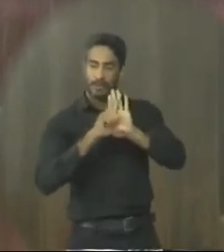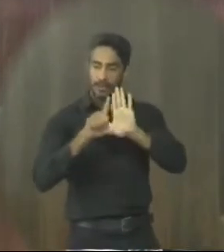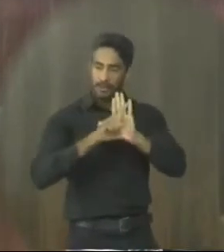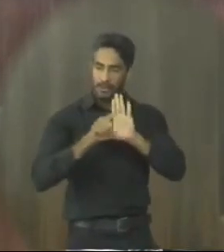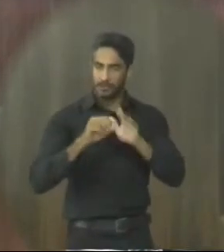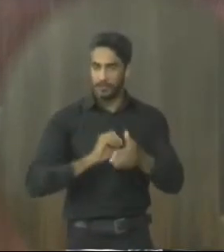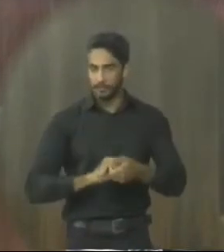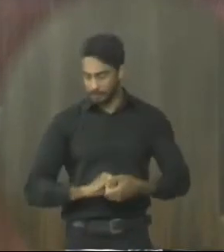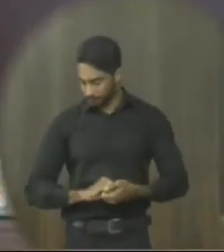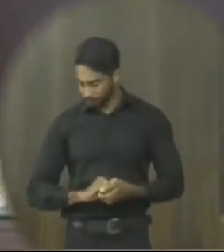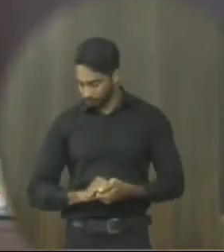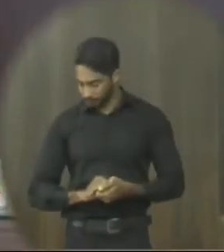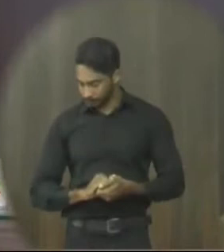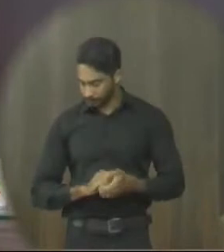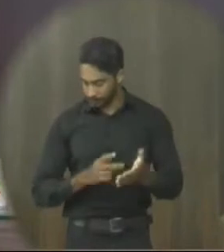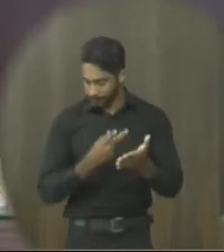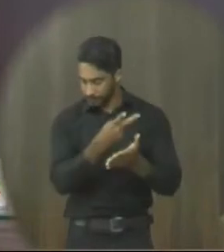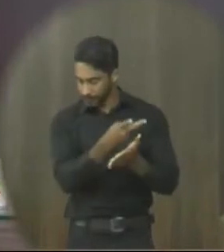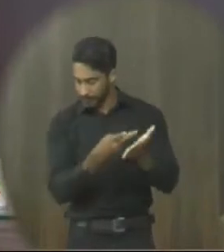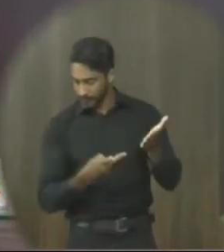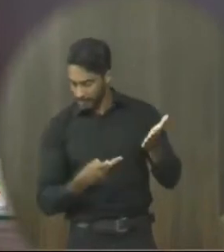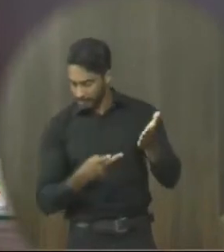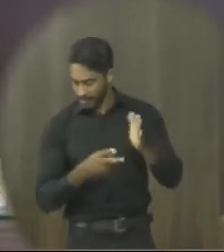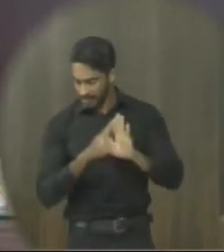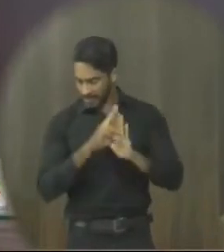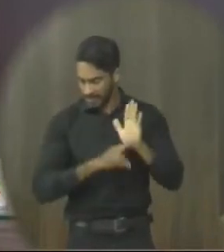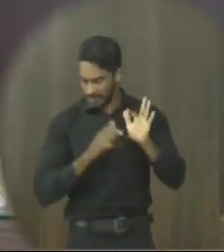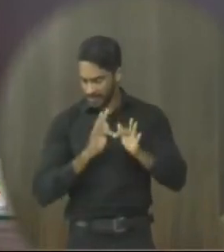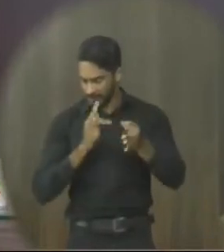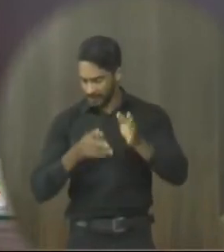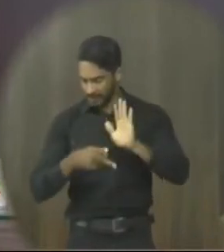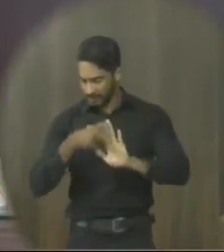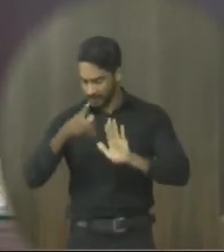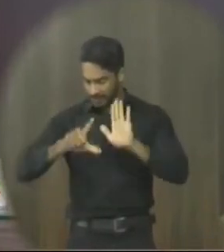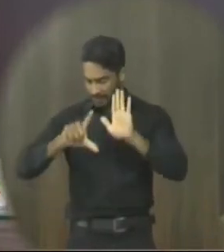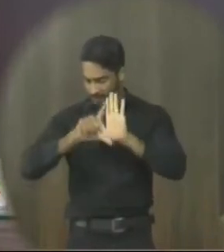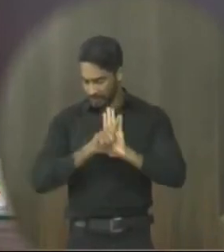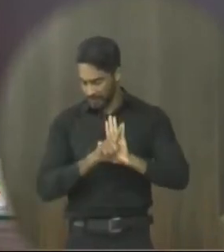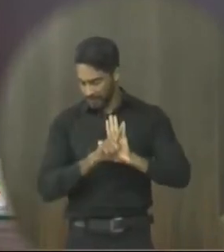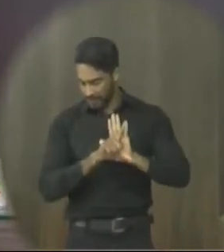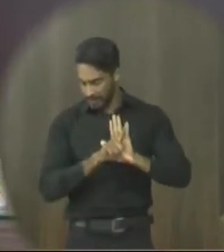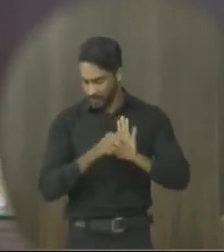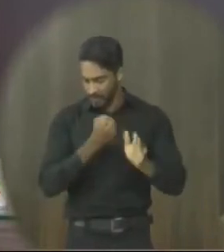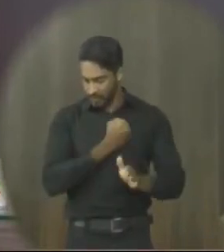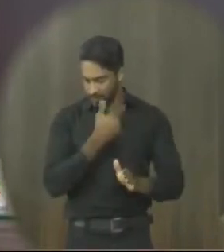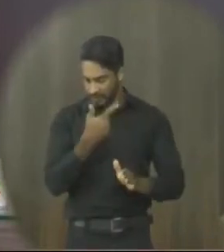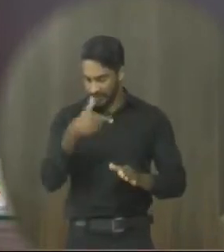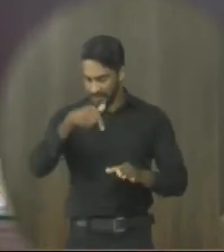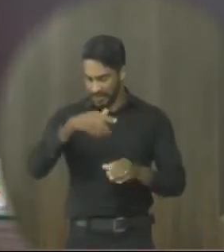legislativa. Parecer da redação final sobre o projeto de lei número